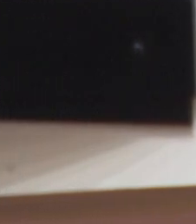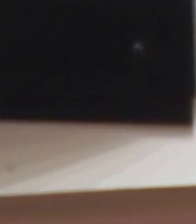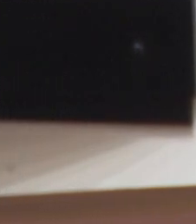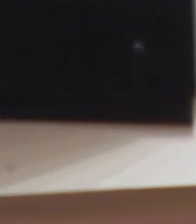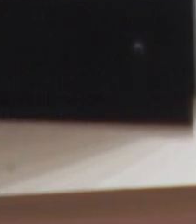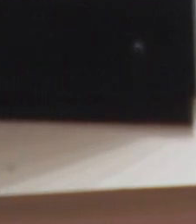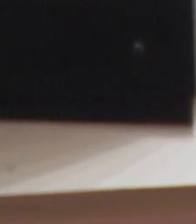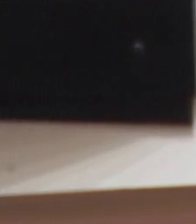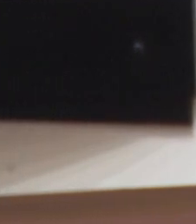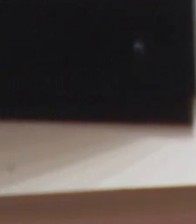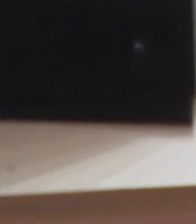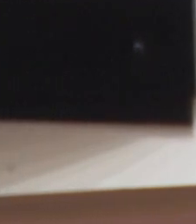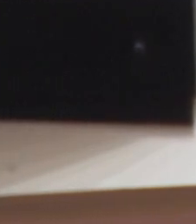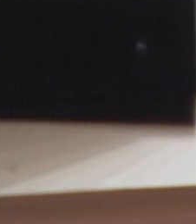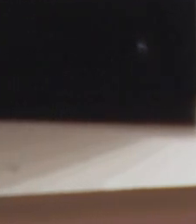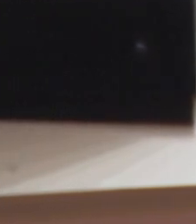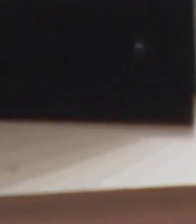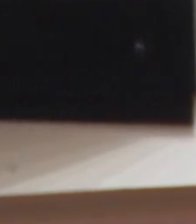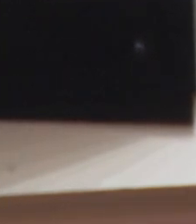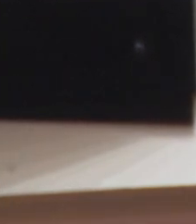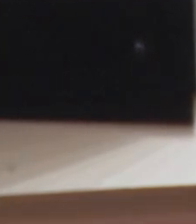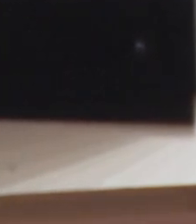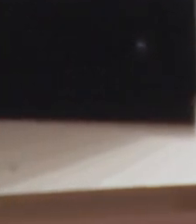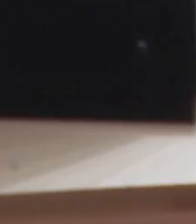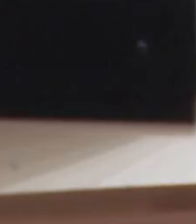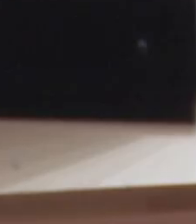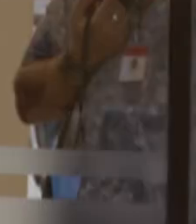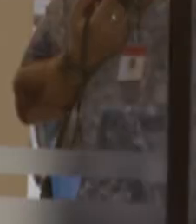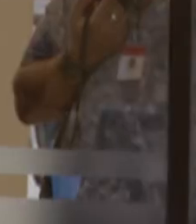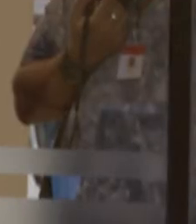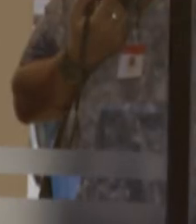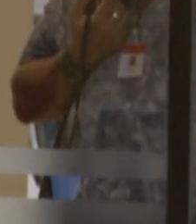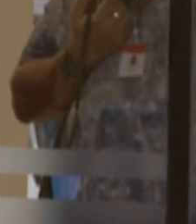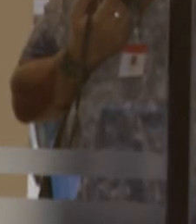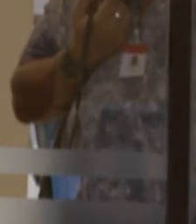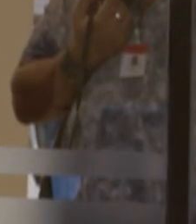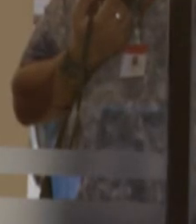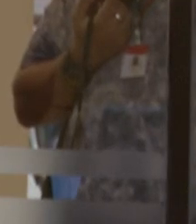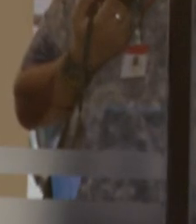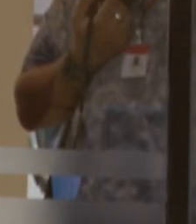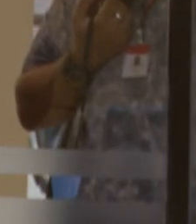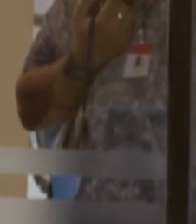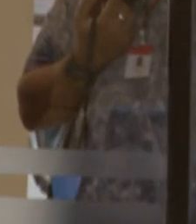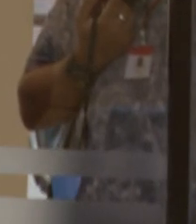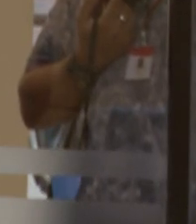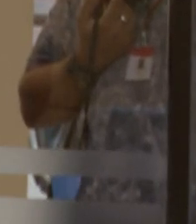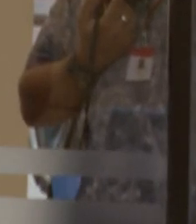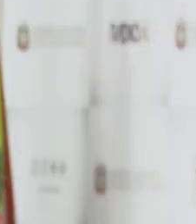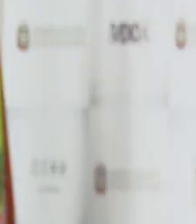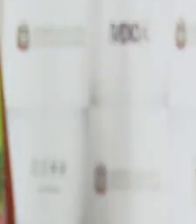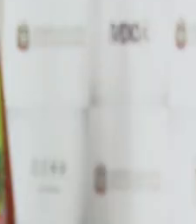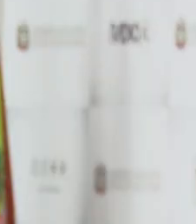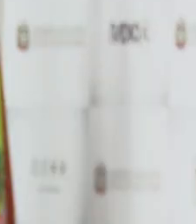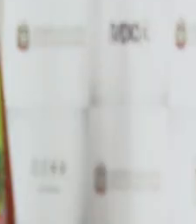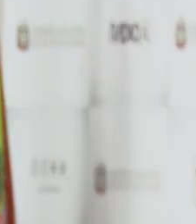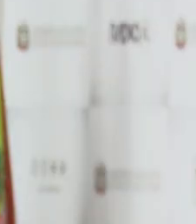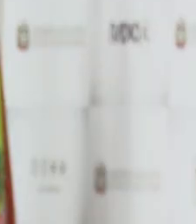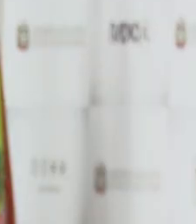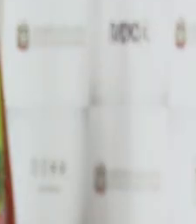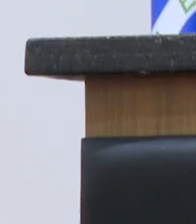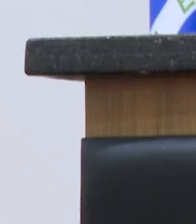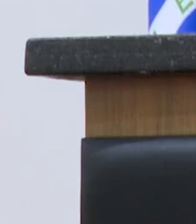parlamentares na sessão ordinária desta quarta-feira 12 de julho Os Deputados Sargento Lima Napoleão